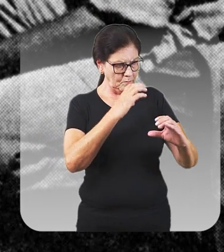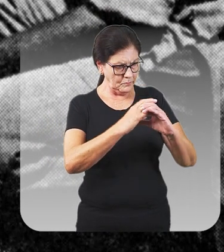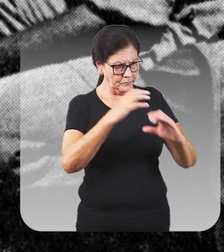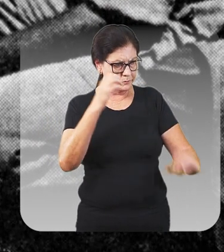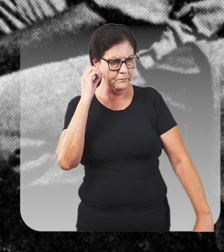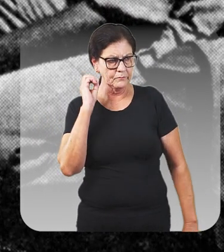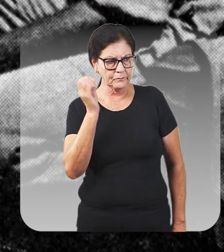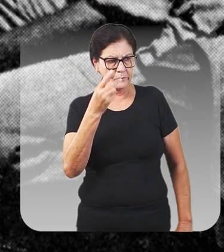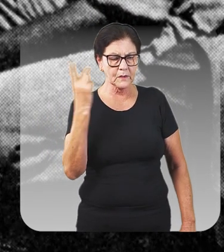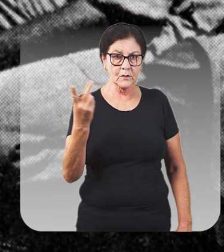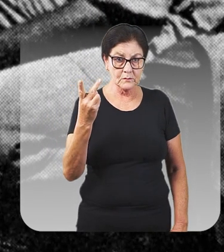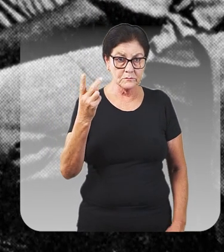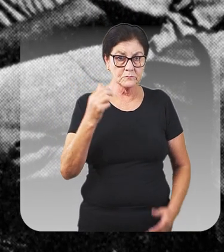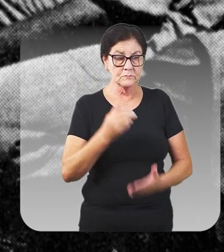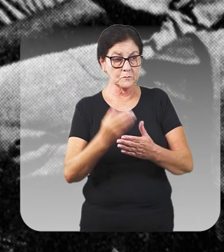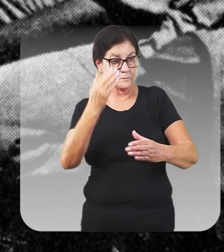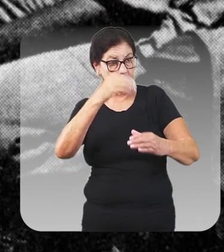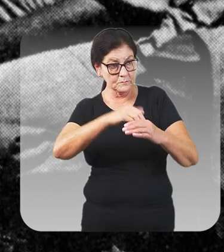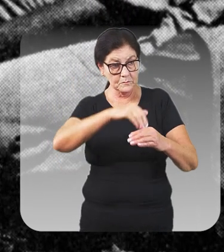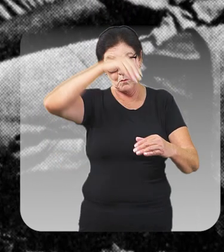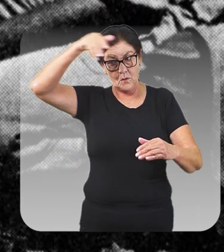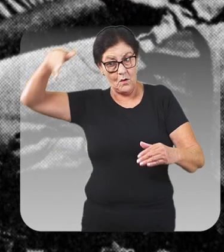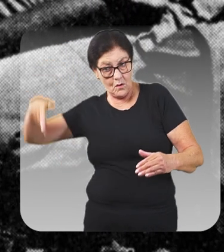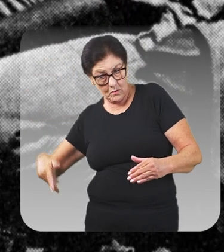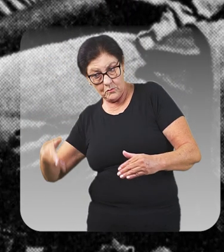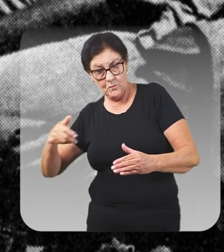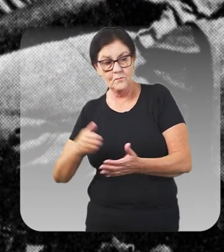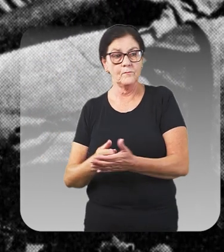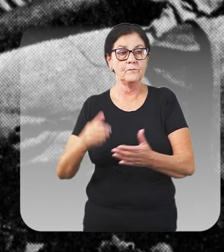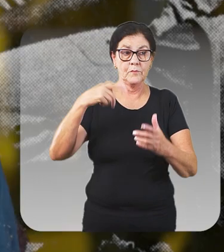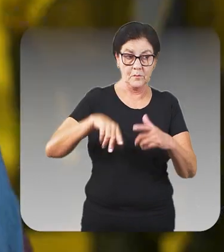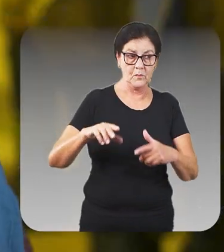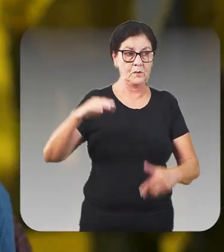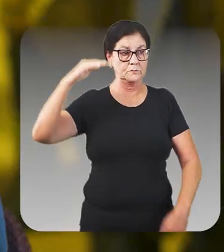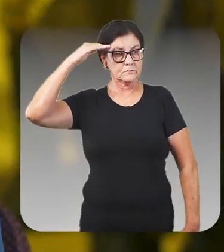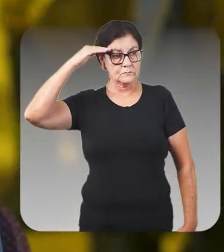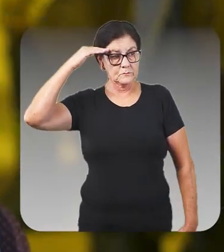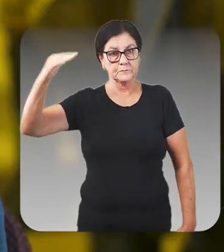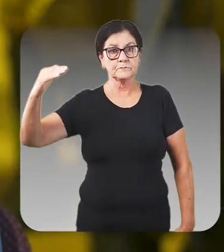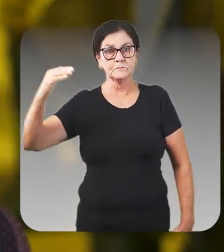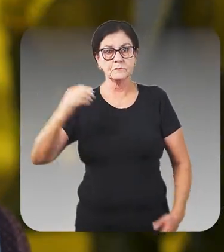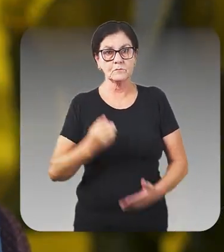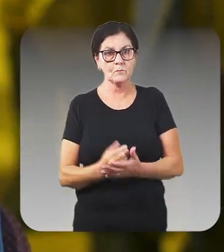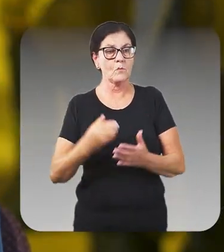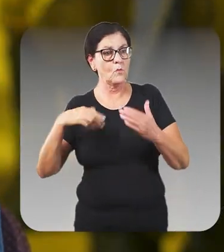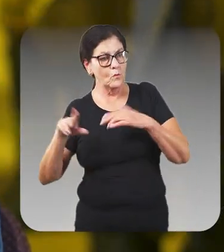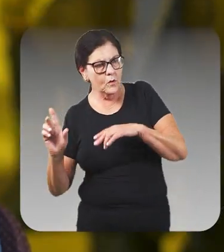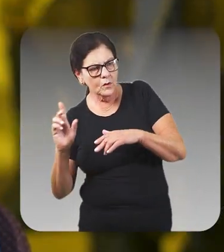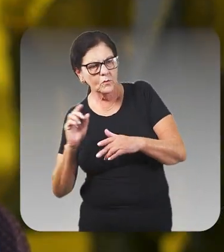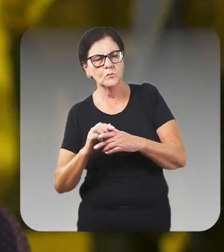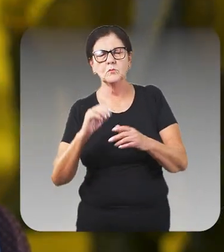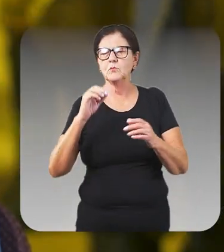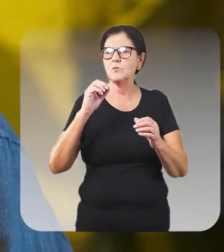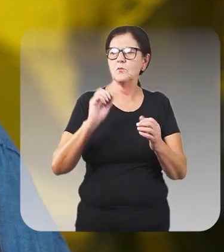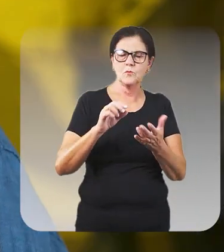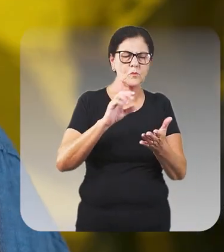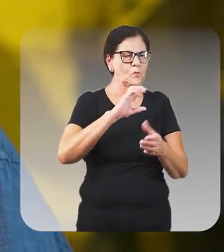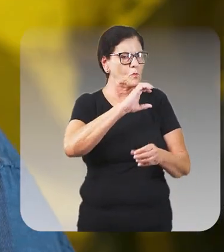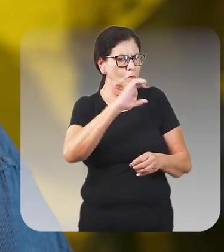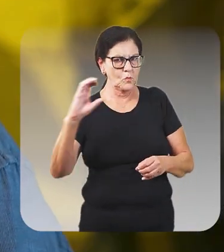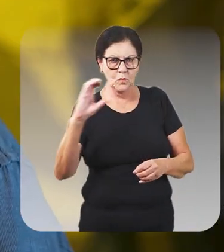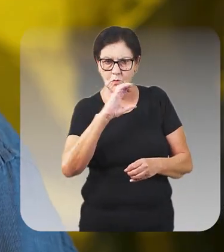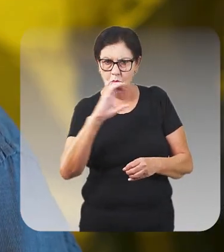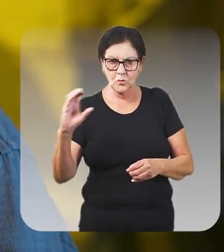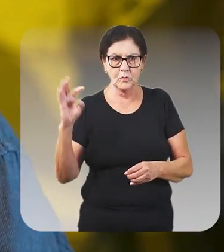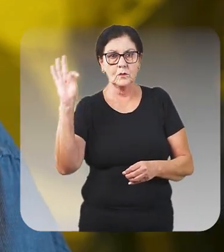engenharia civil, ela saiu de dentro da Escola de Engenharia Militar. Então você acaba formando um corpo técnico